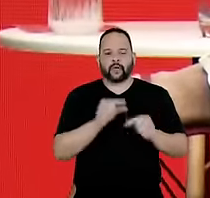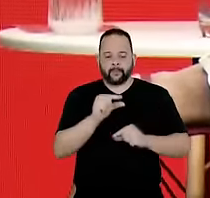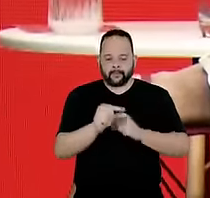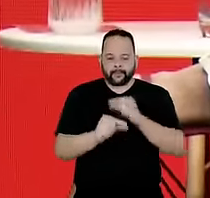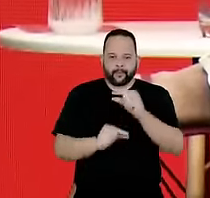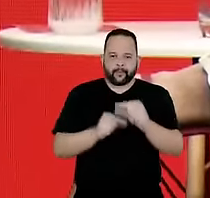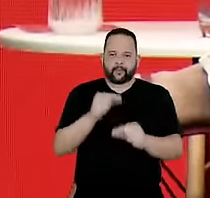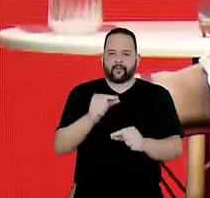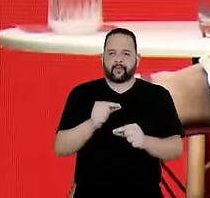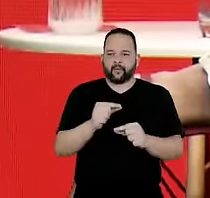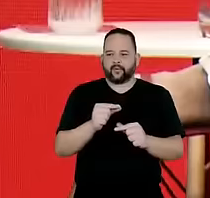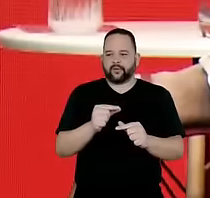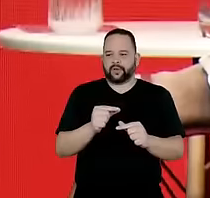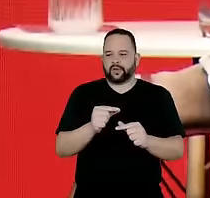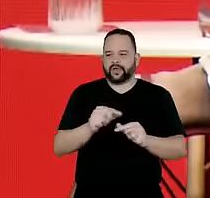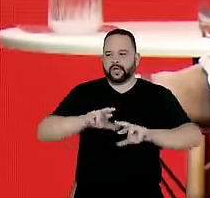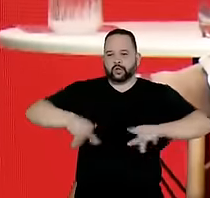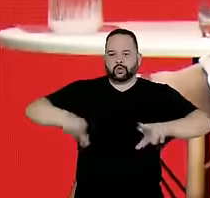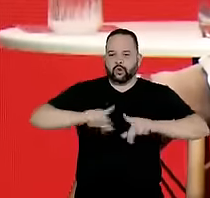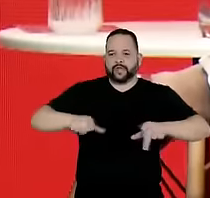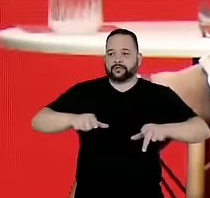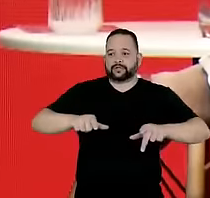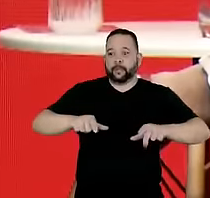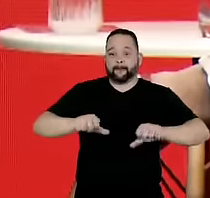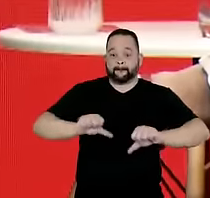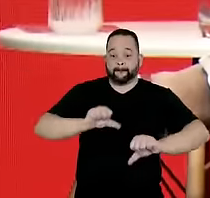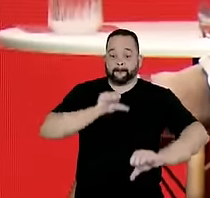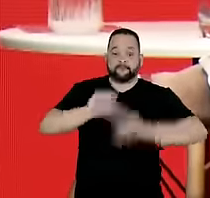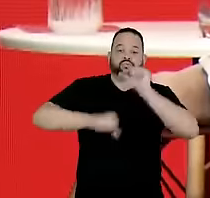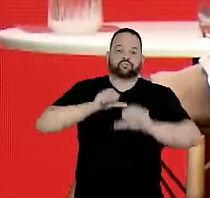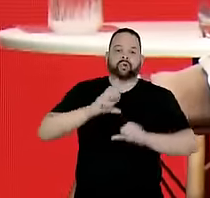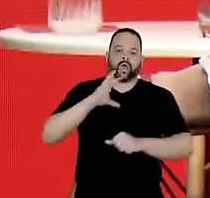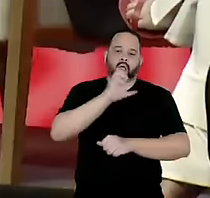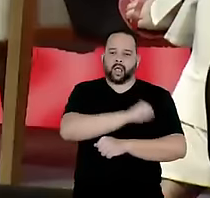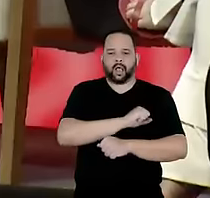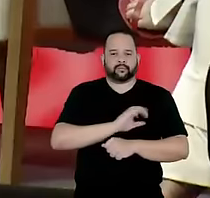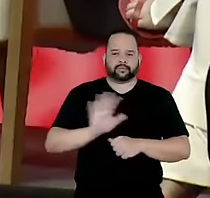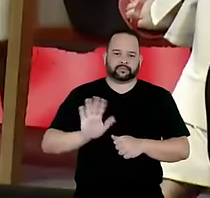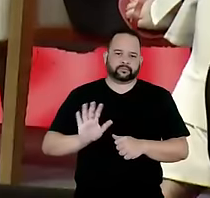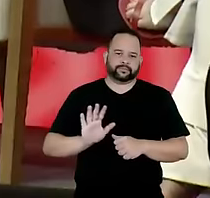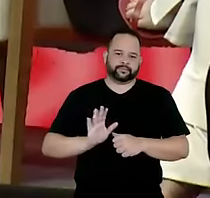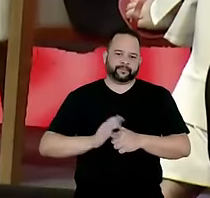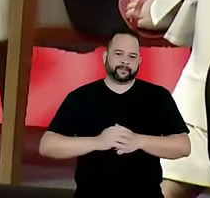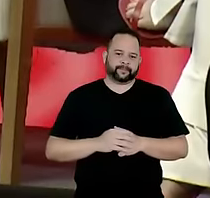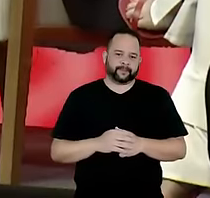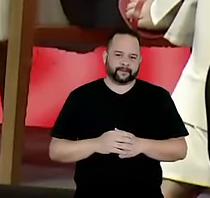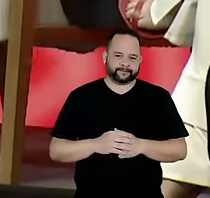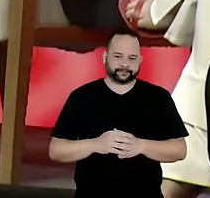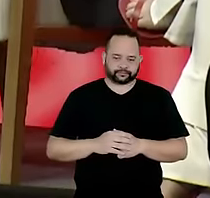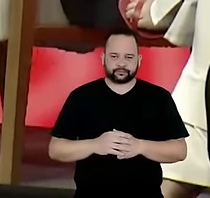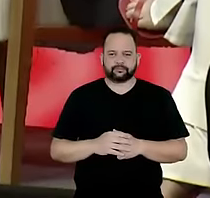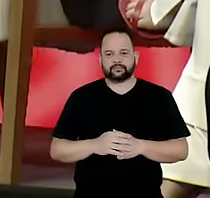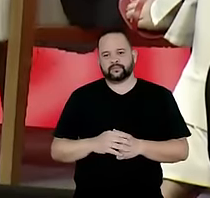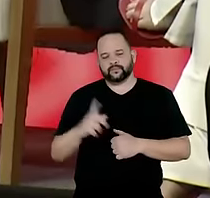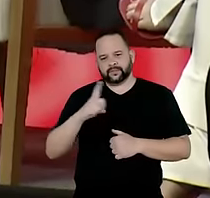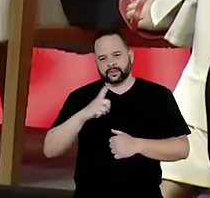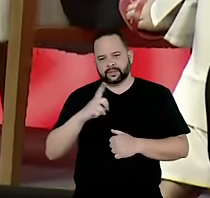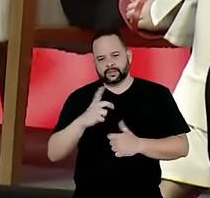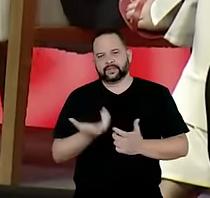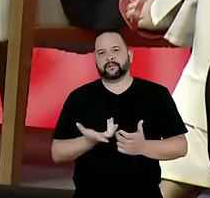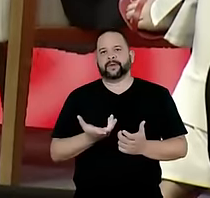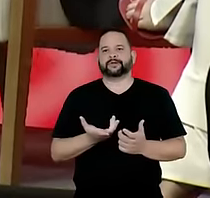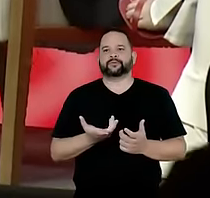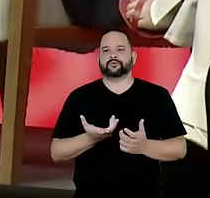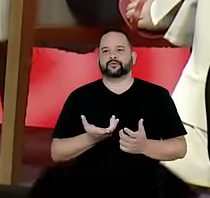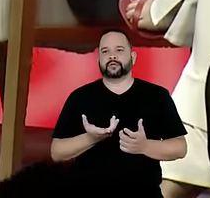e acho que isso vai ser muito bem acompanhado né Porque existe uma preocupação obviamente em arrecadação mas sem afetar a economia de uma forma